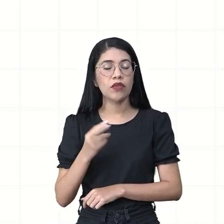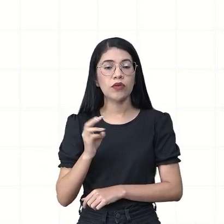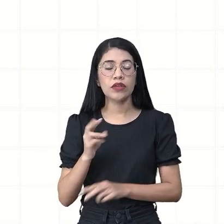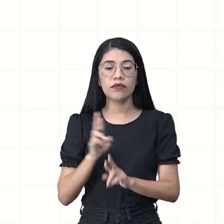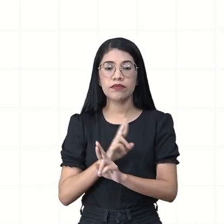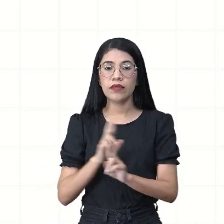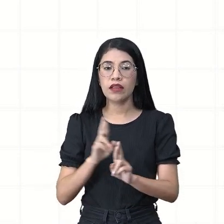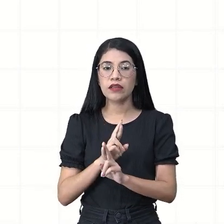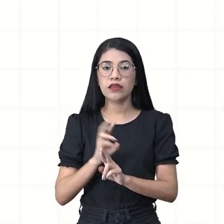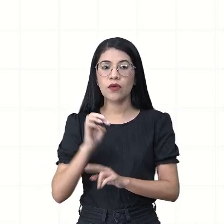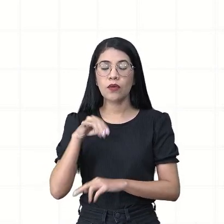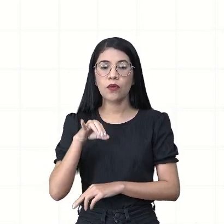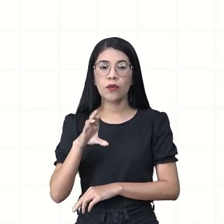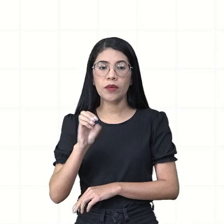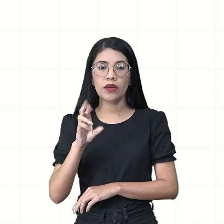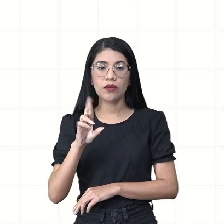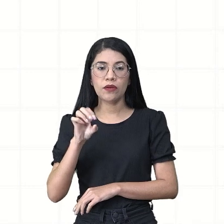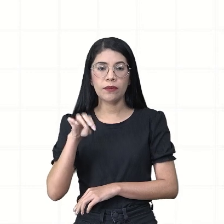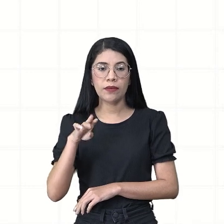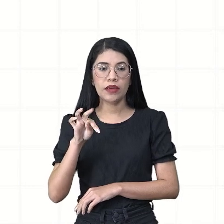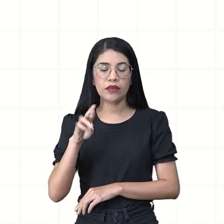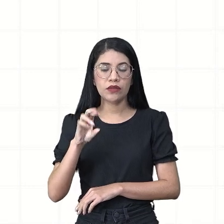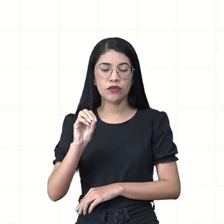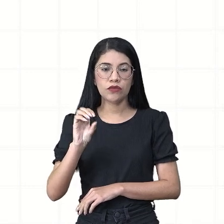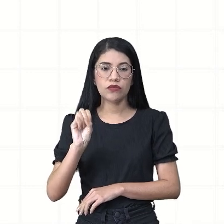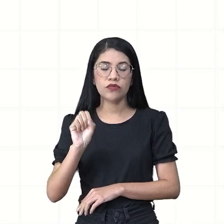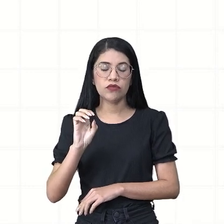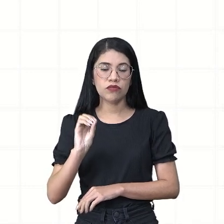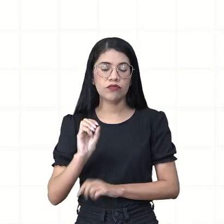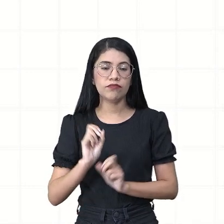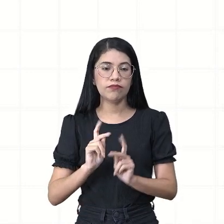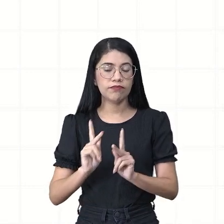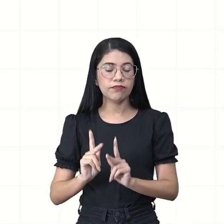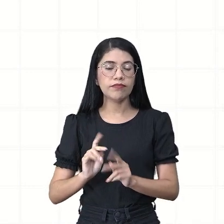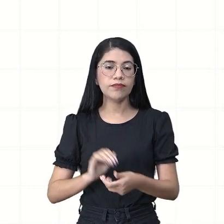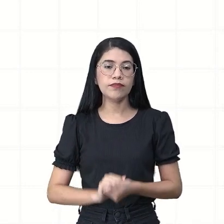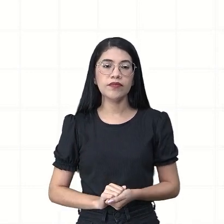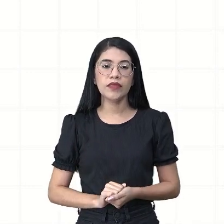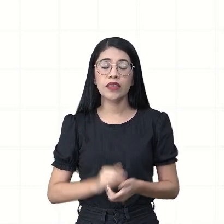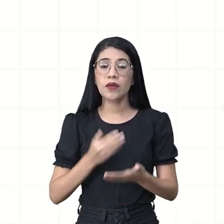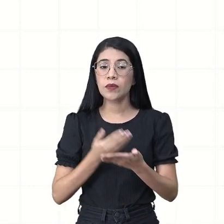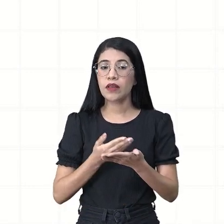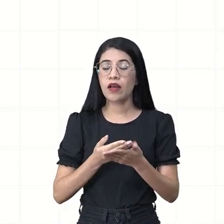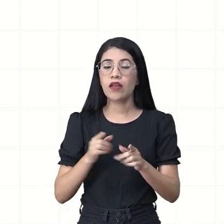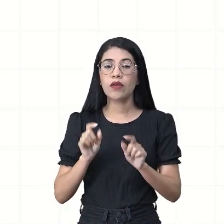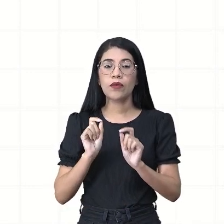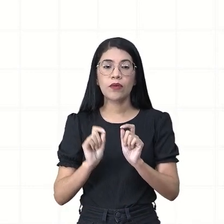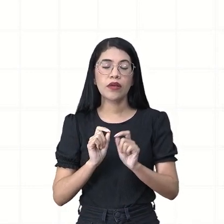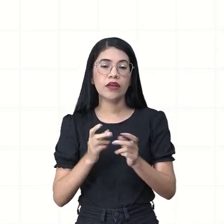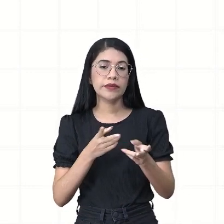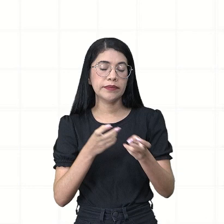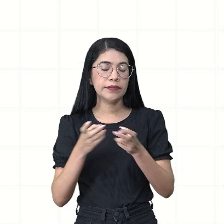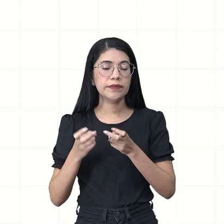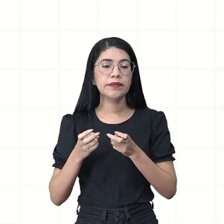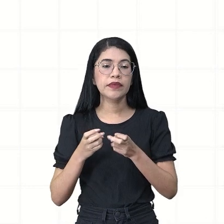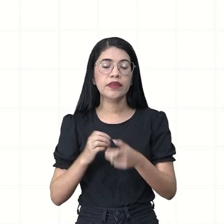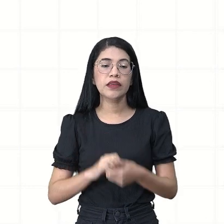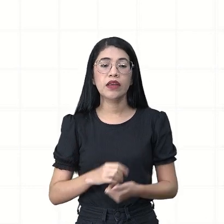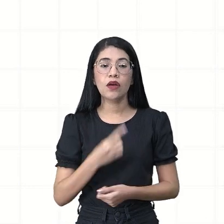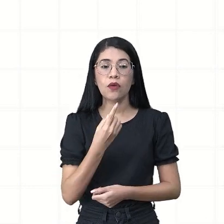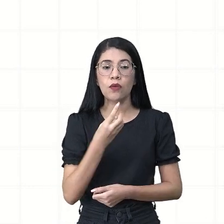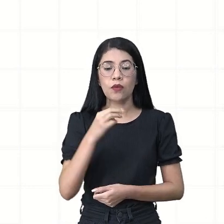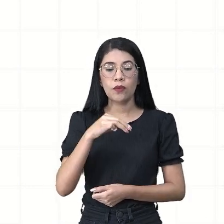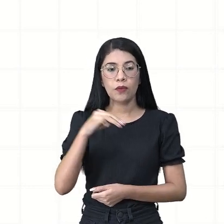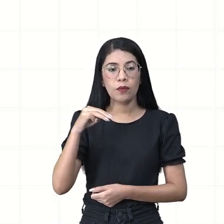relação com o micrômetro, né? E aí a gente viu durante a aula que 1 micrômetro, né?